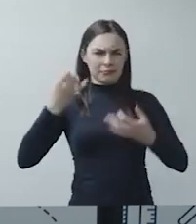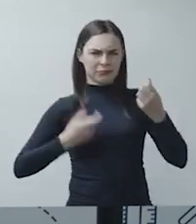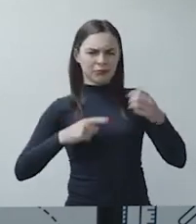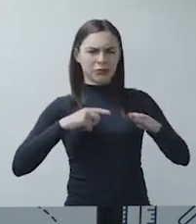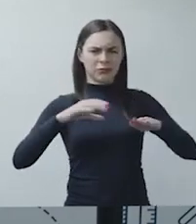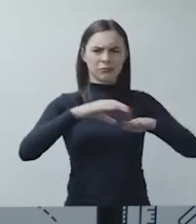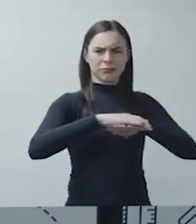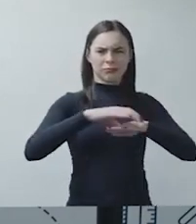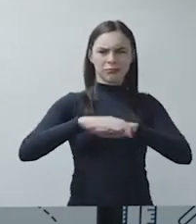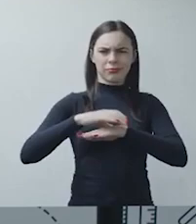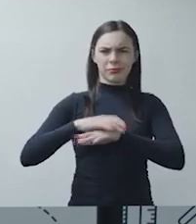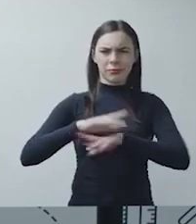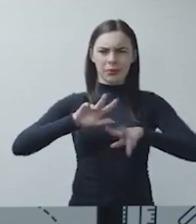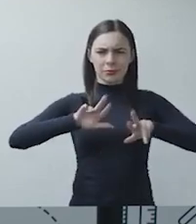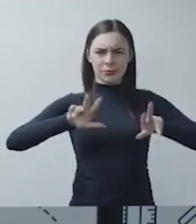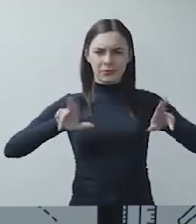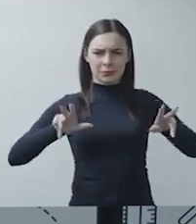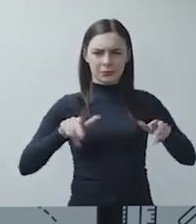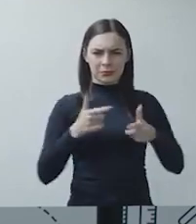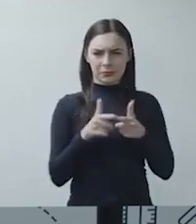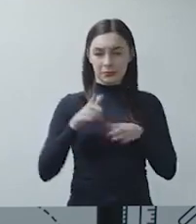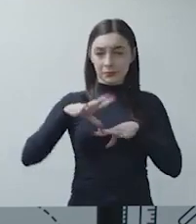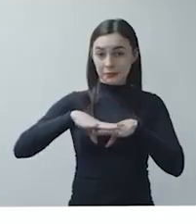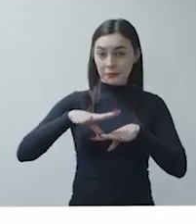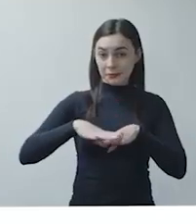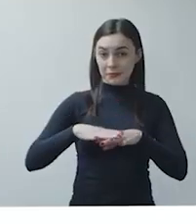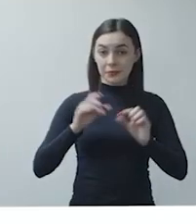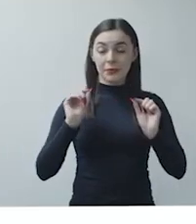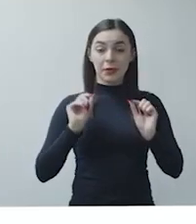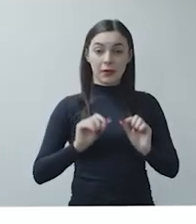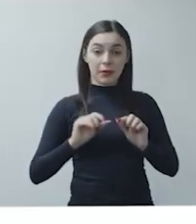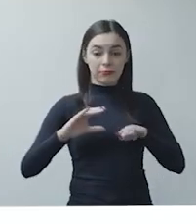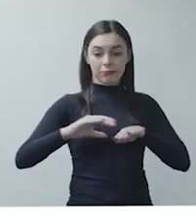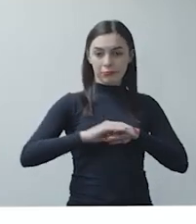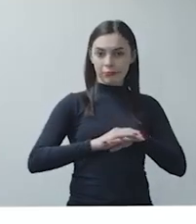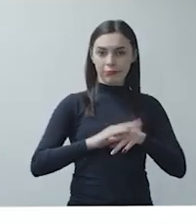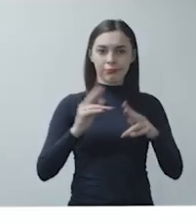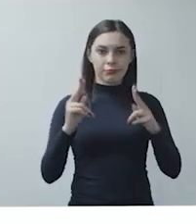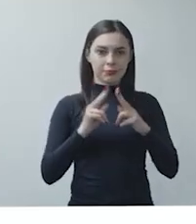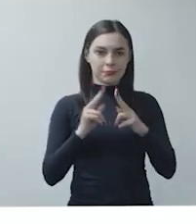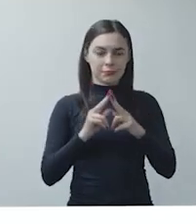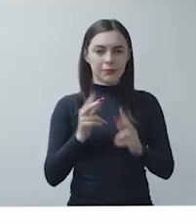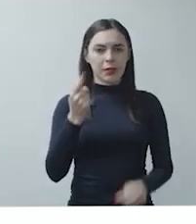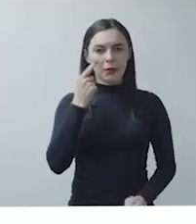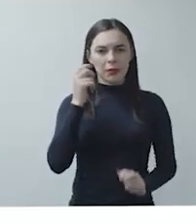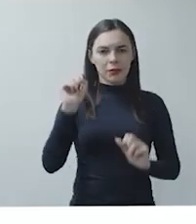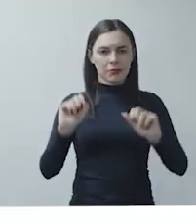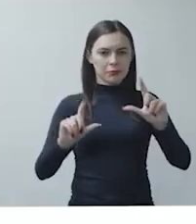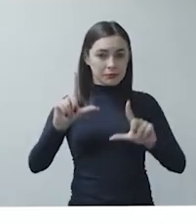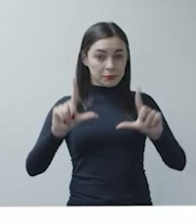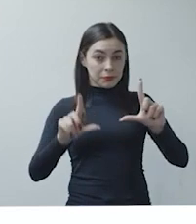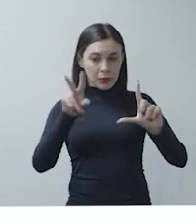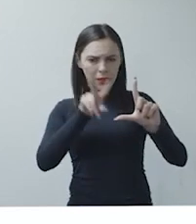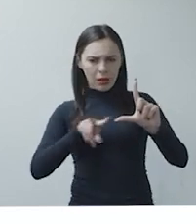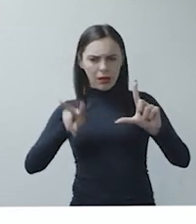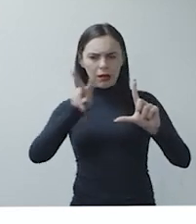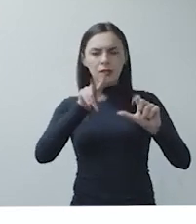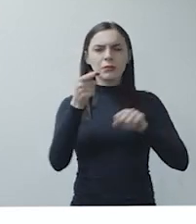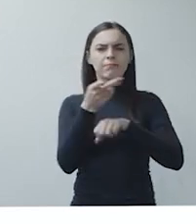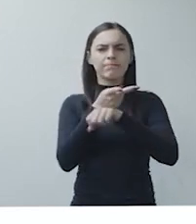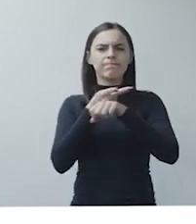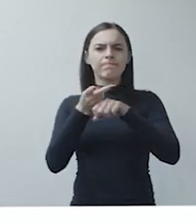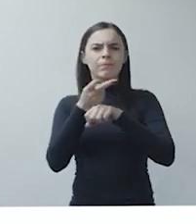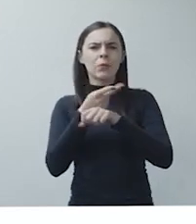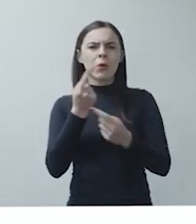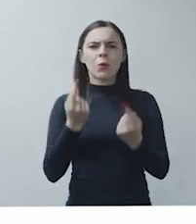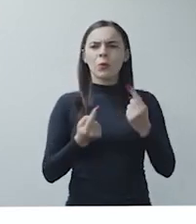numa situação, um problema? Então, o par de sapato. Vamos olhar aqui na nossa tela e vamos